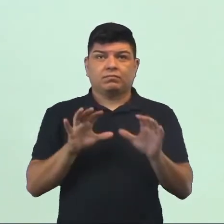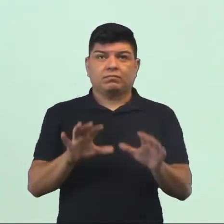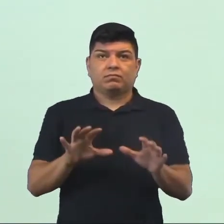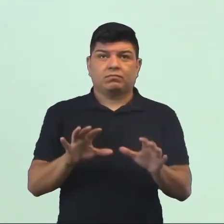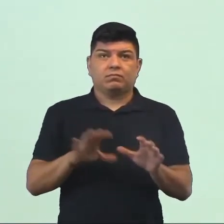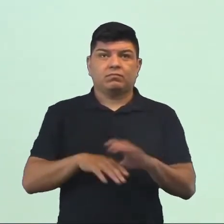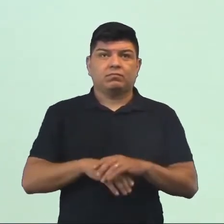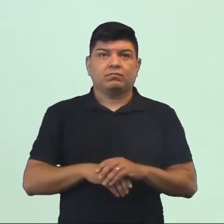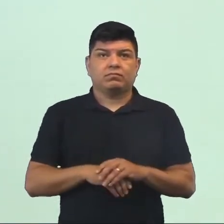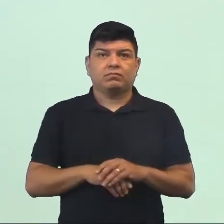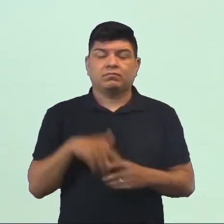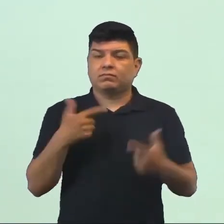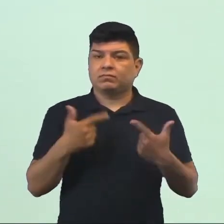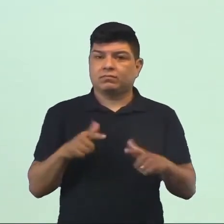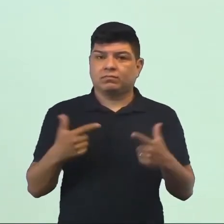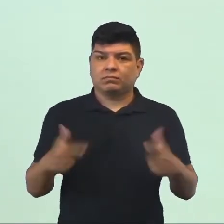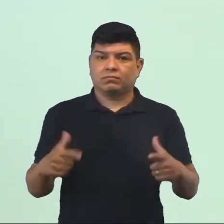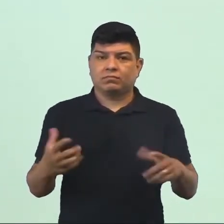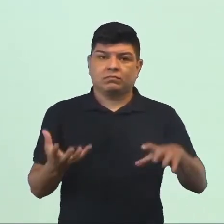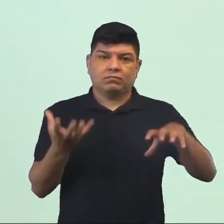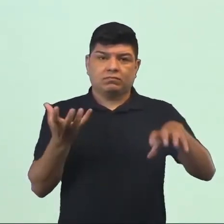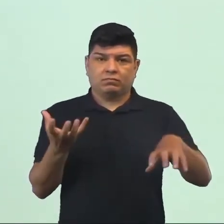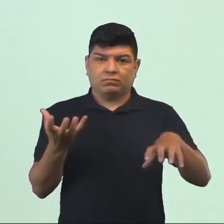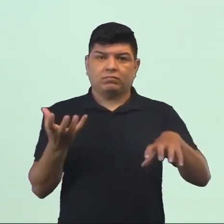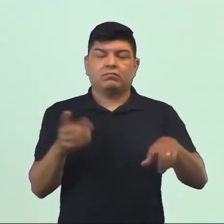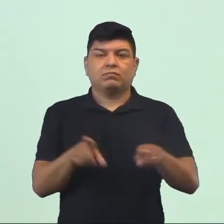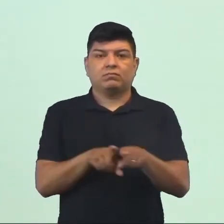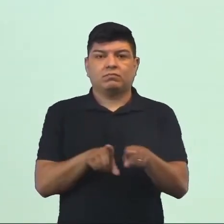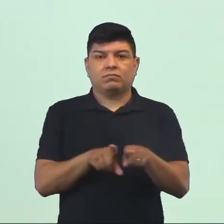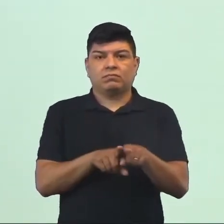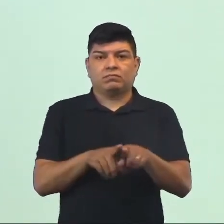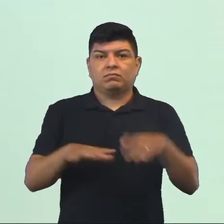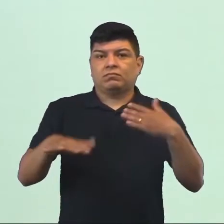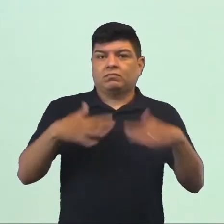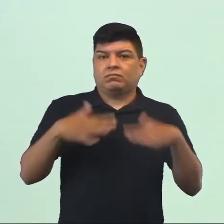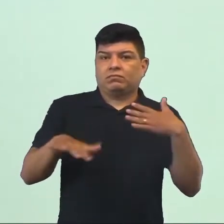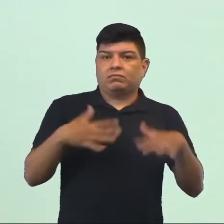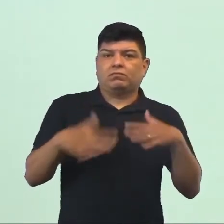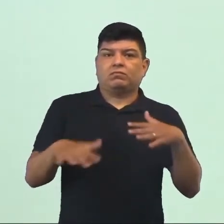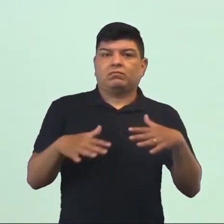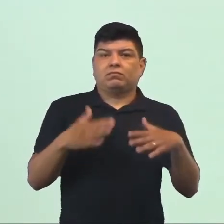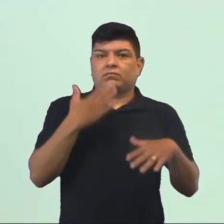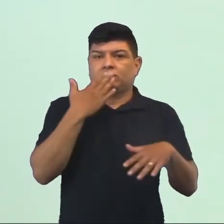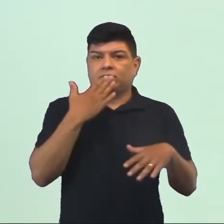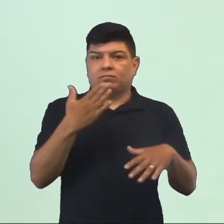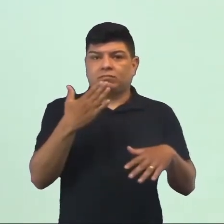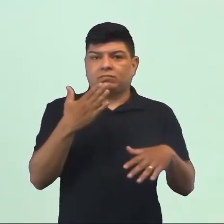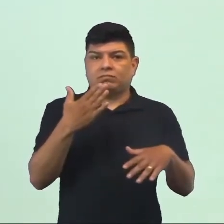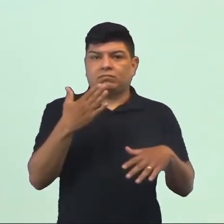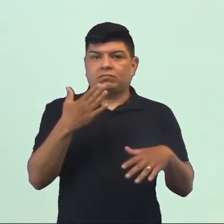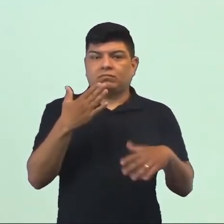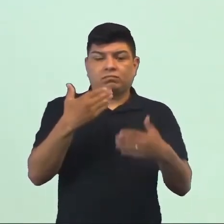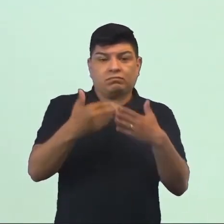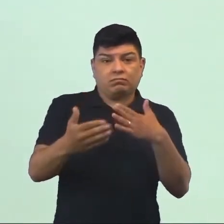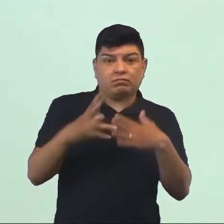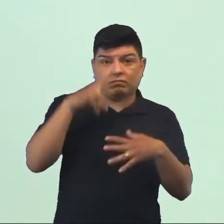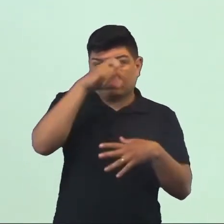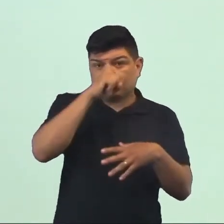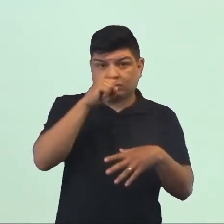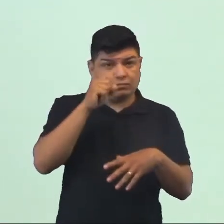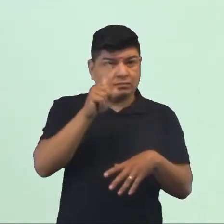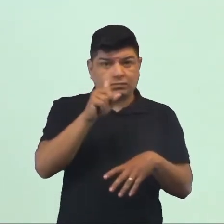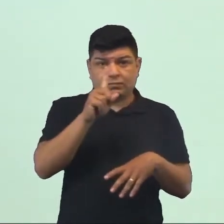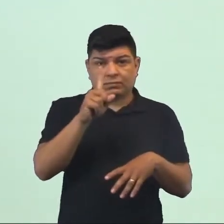né, não tenha passado no Congresso, o movimento não perde a força. Esse